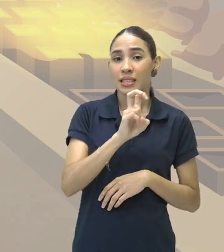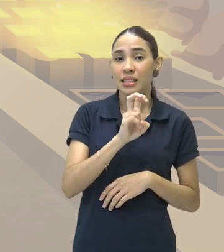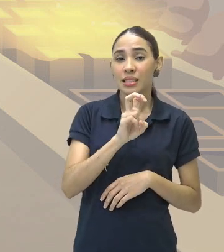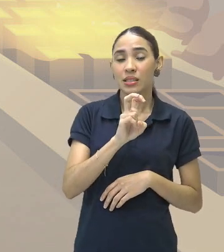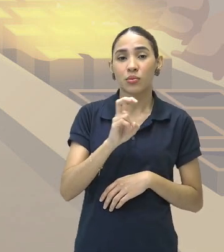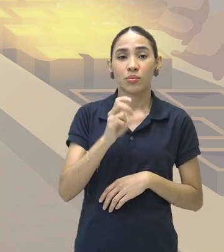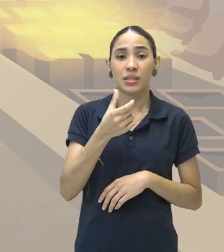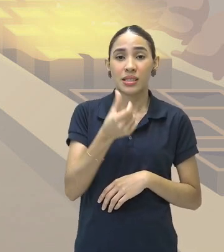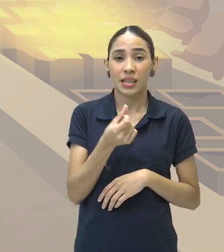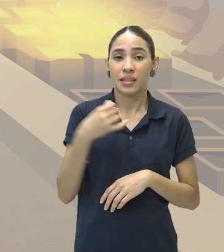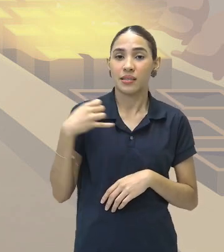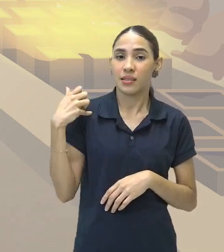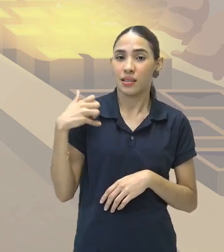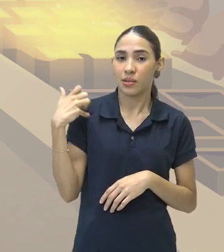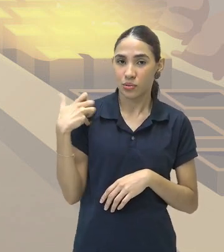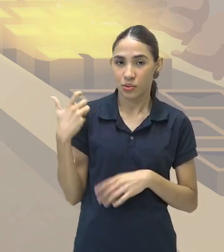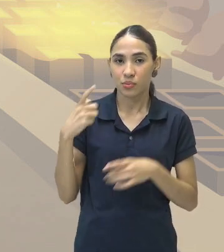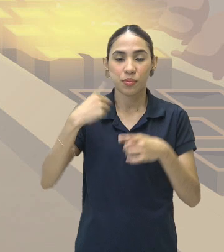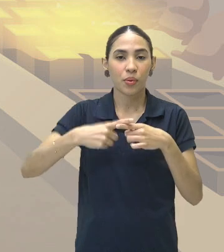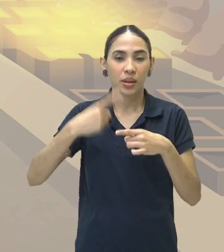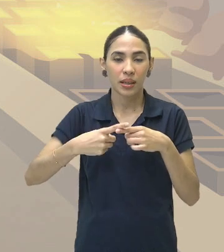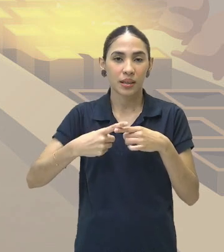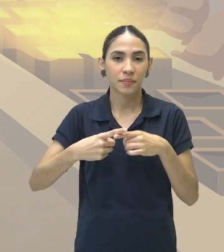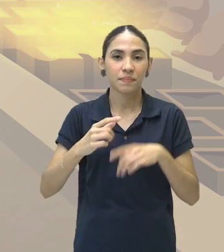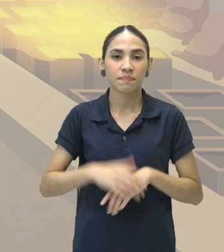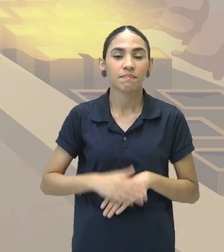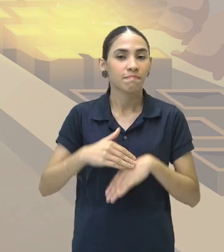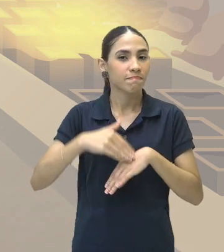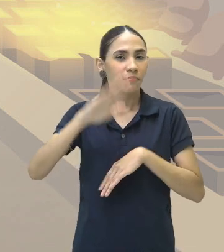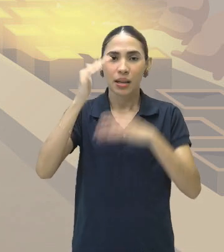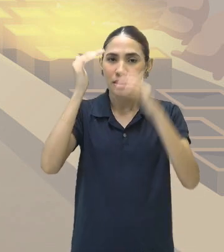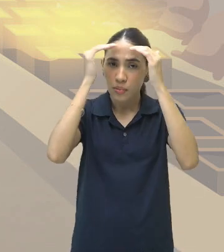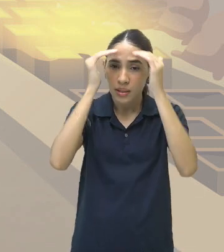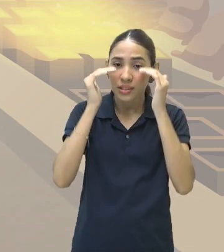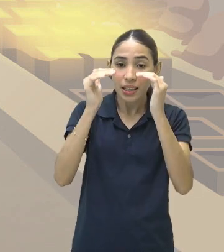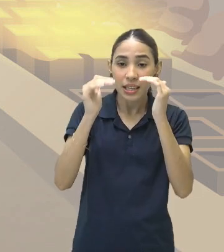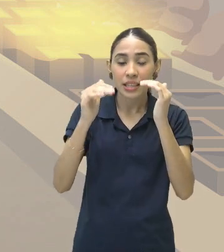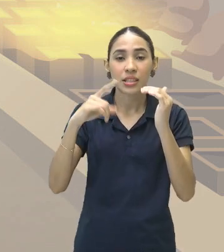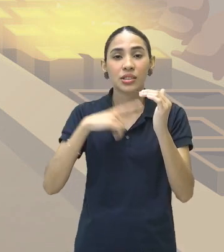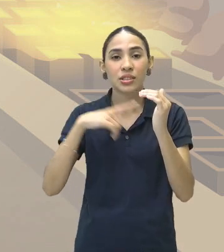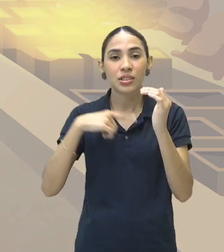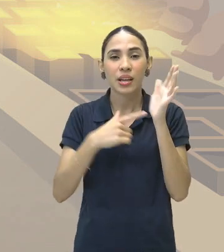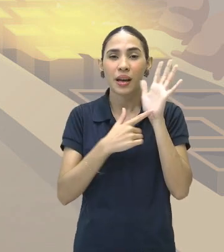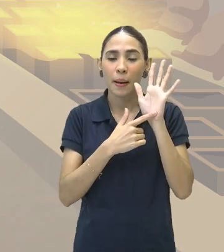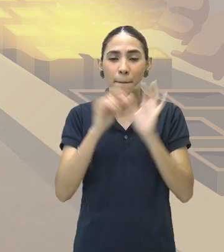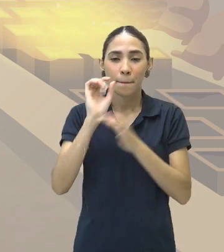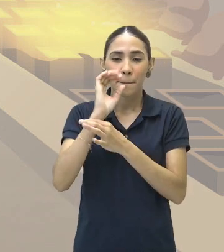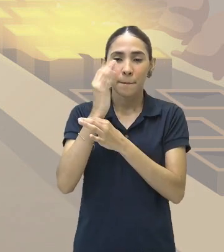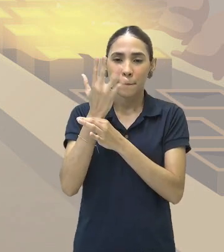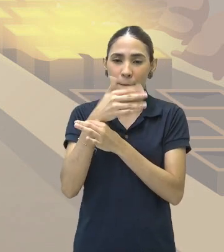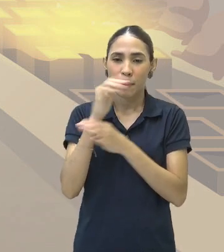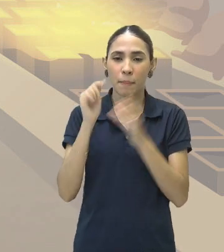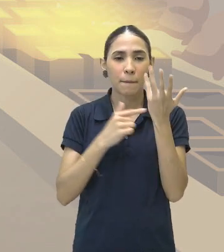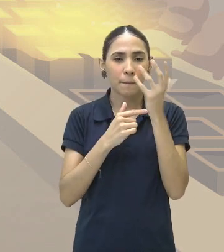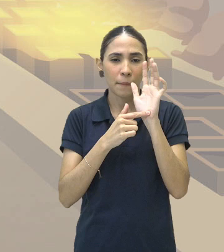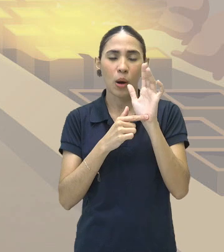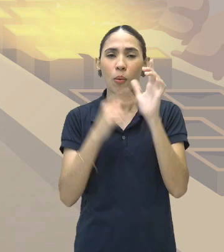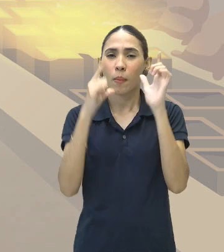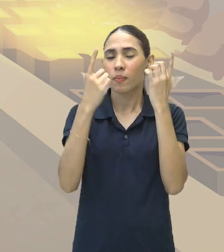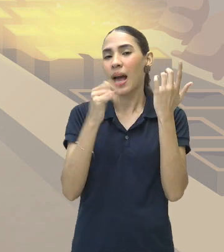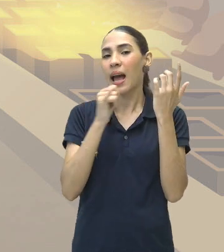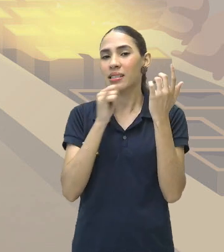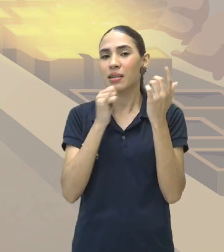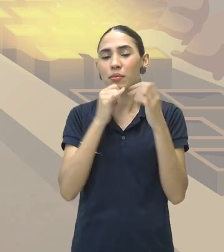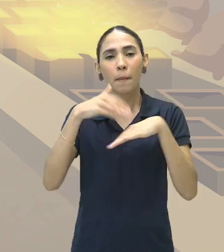6 anos de idade. Por quê? Porque eram mais obedientes, tinham as mãos assim mais pequenas e elas